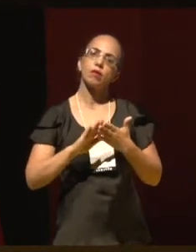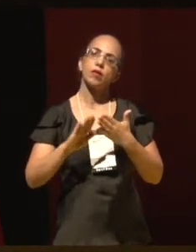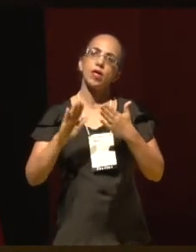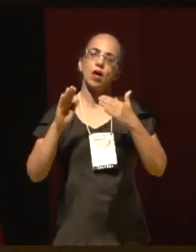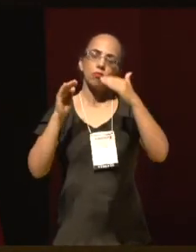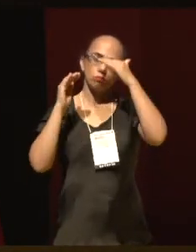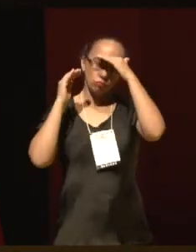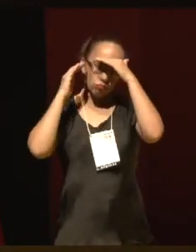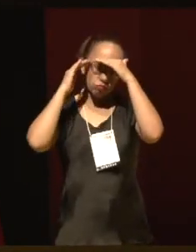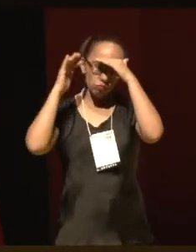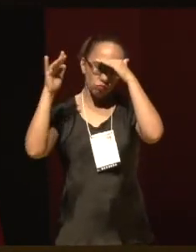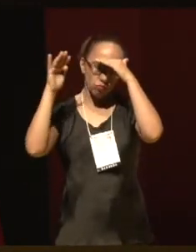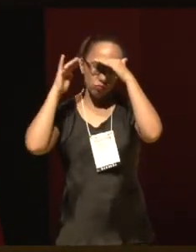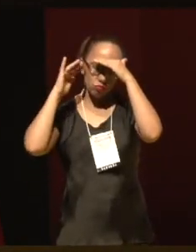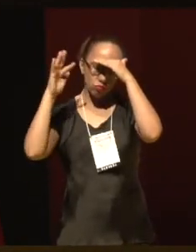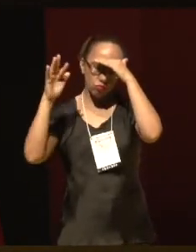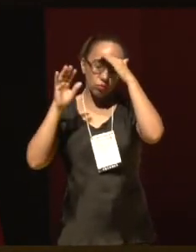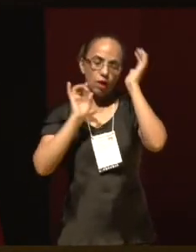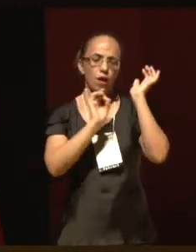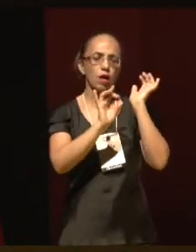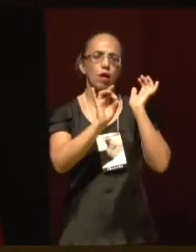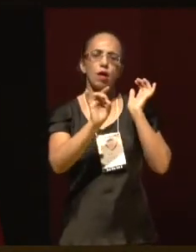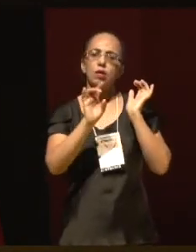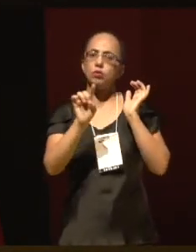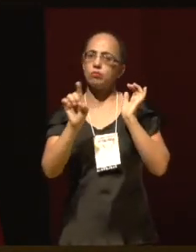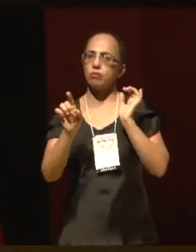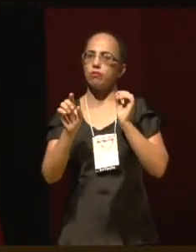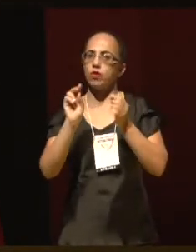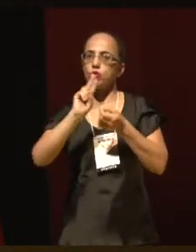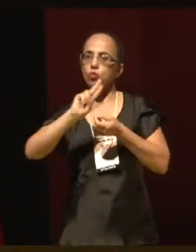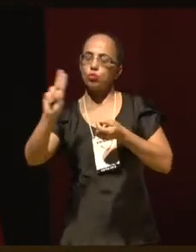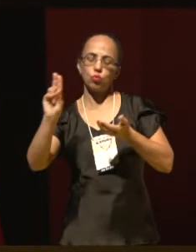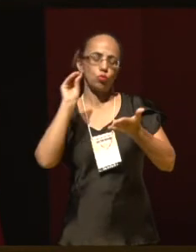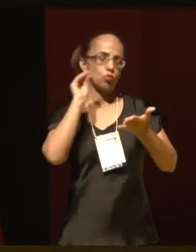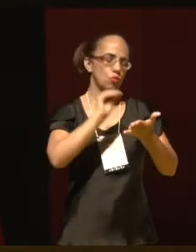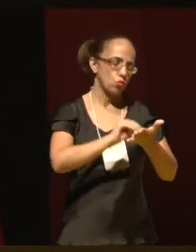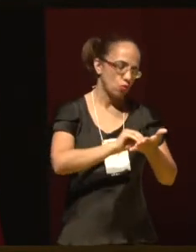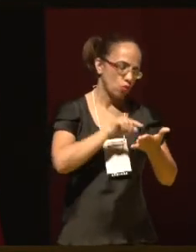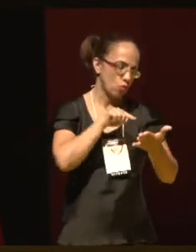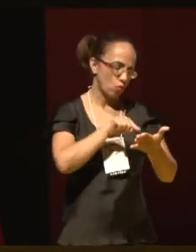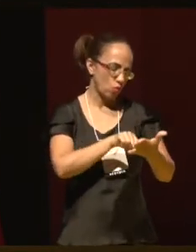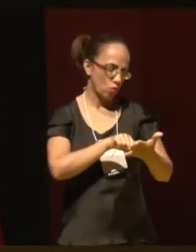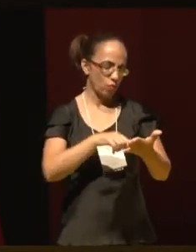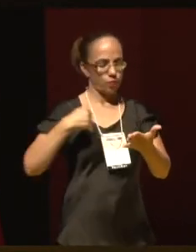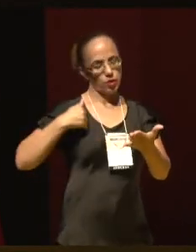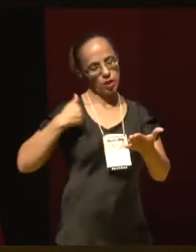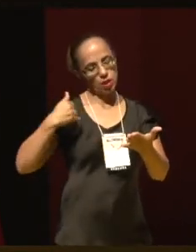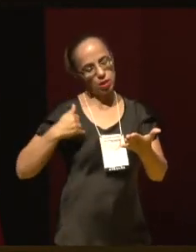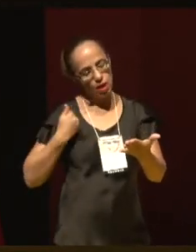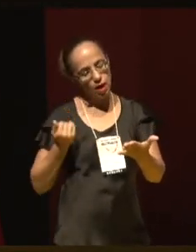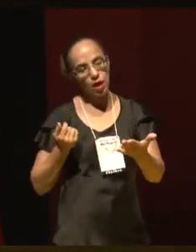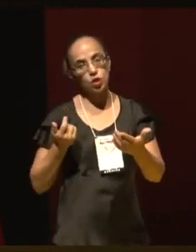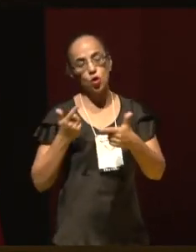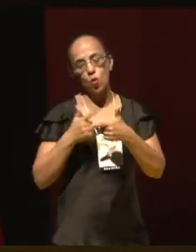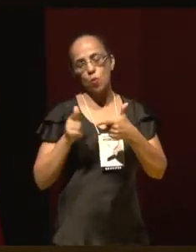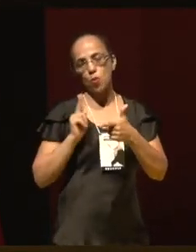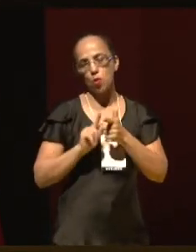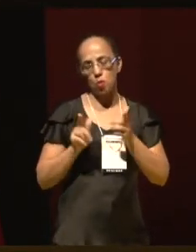vibrações individuais, colocando nome, idade da pessoa e o transtorno.